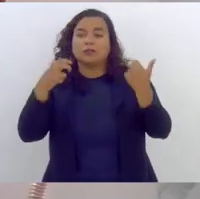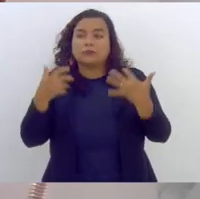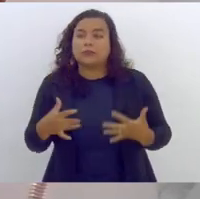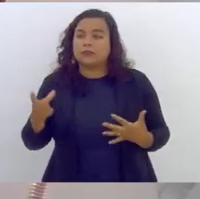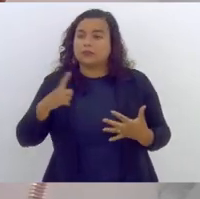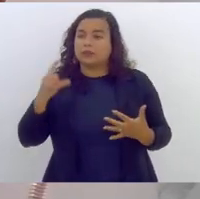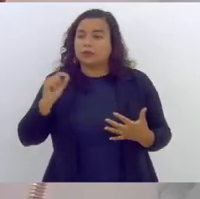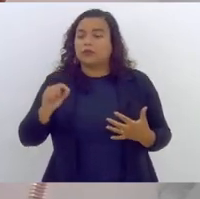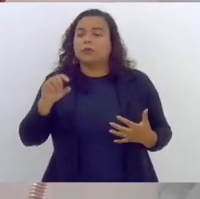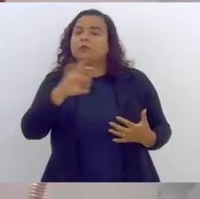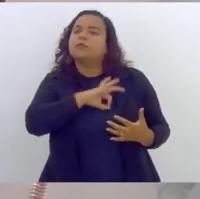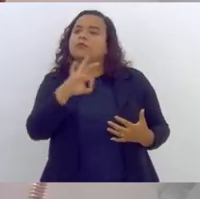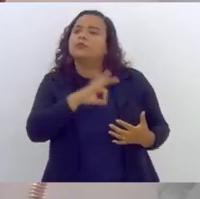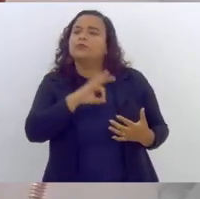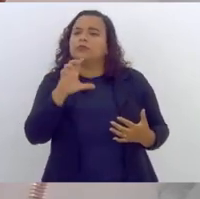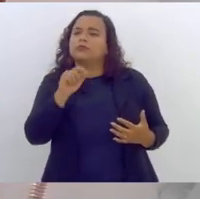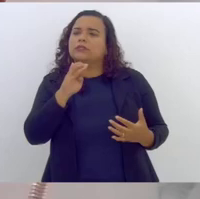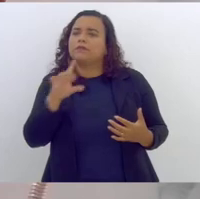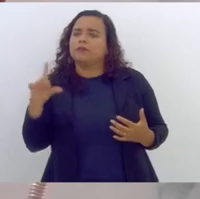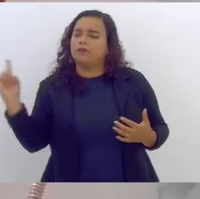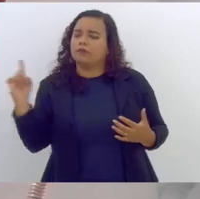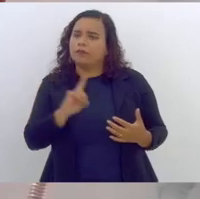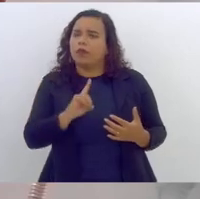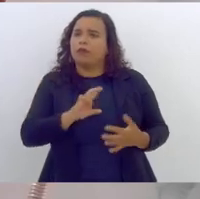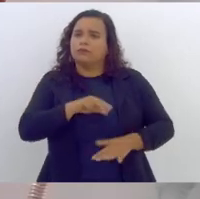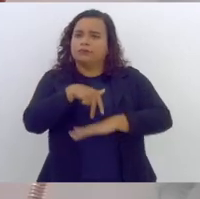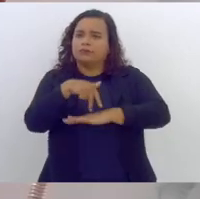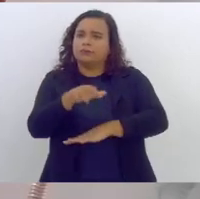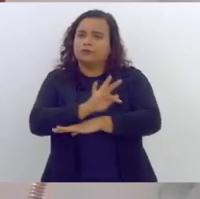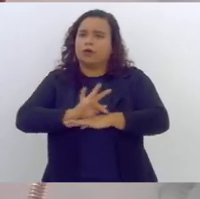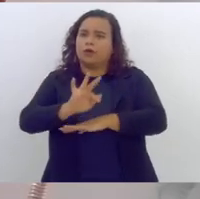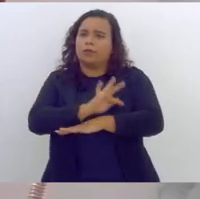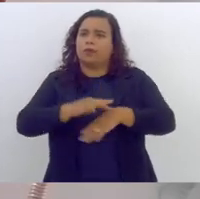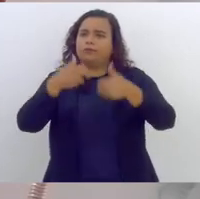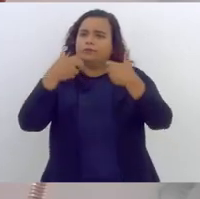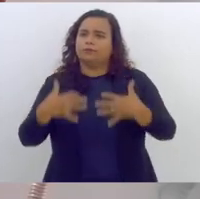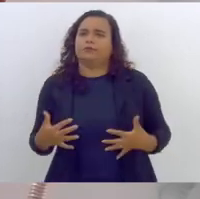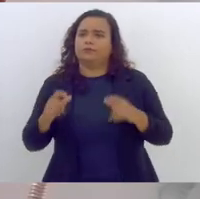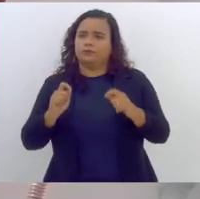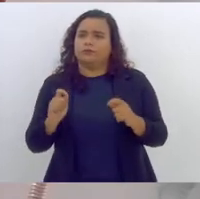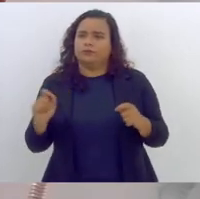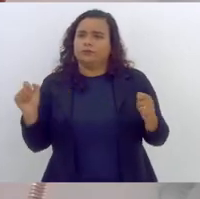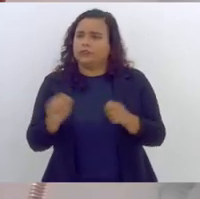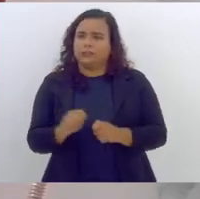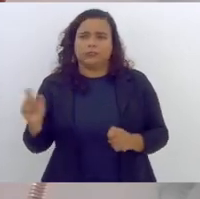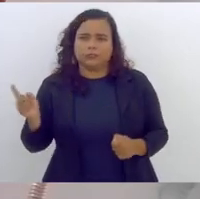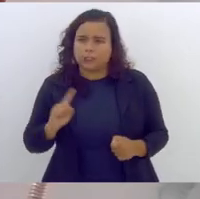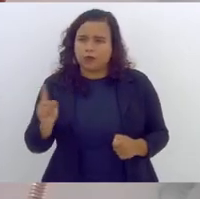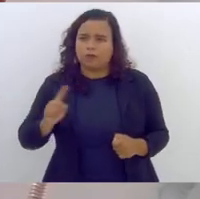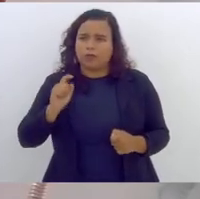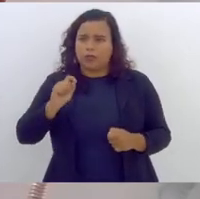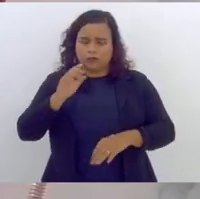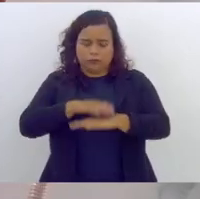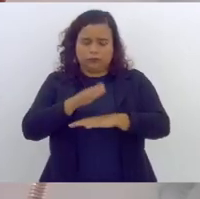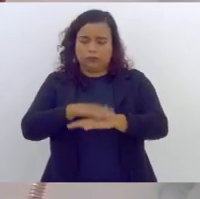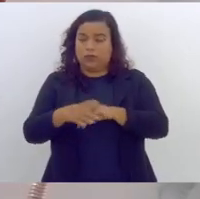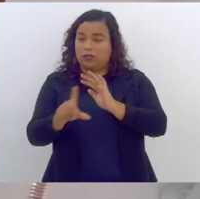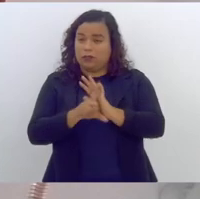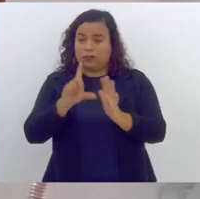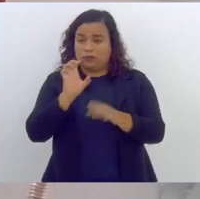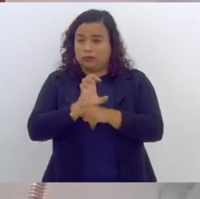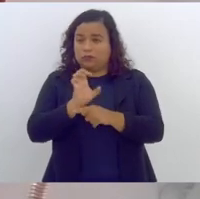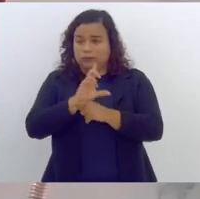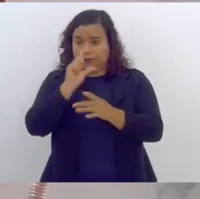a polícia civil vir formalmente aqui e dizer que não fará o que determina uma lei estadual